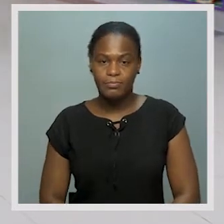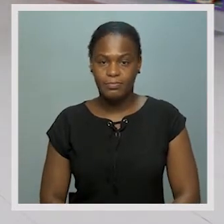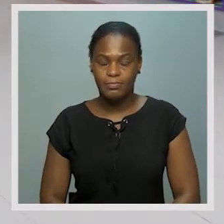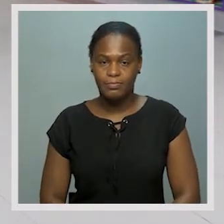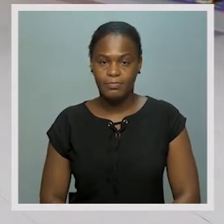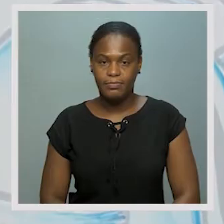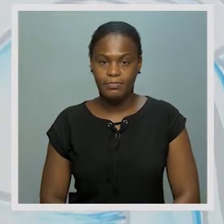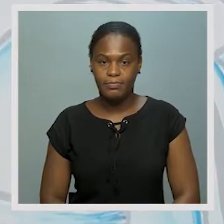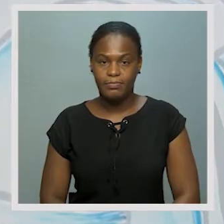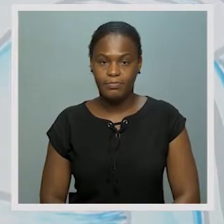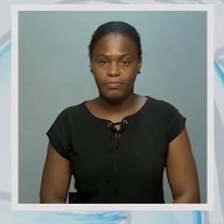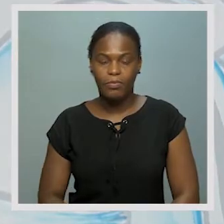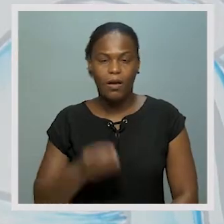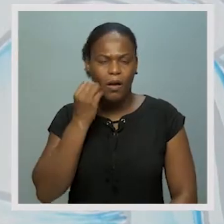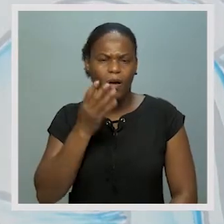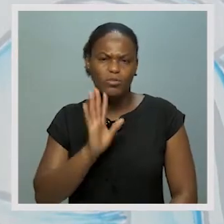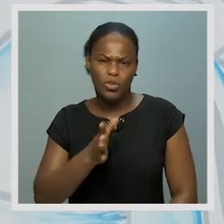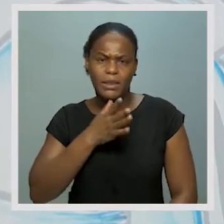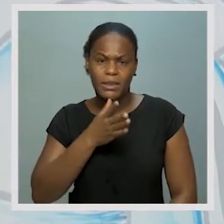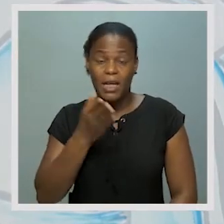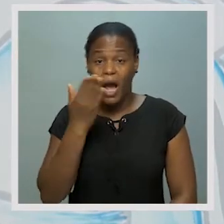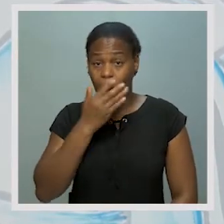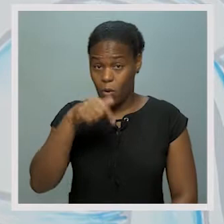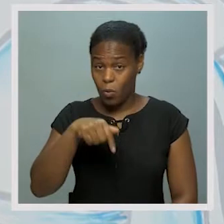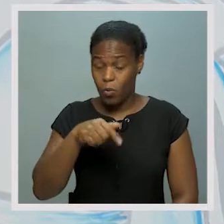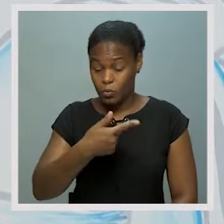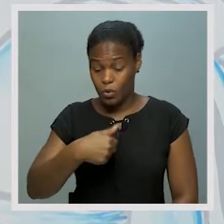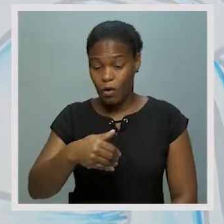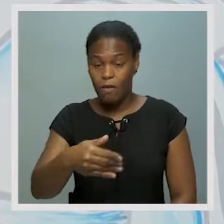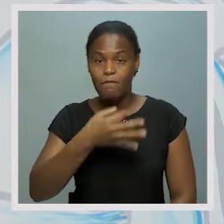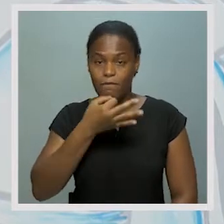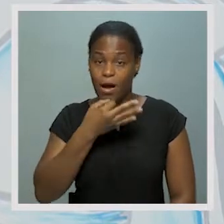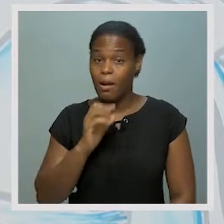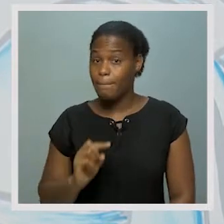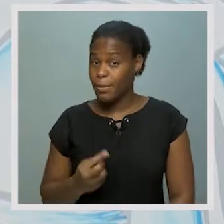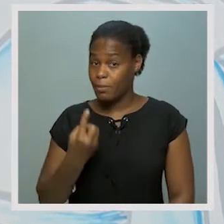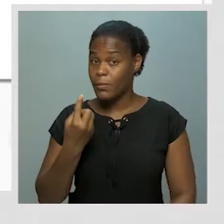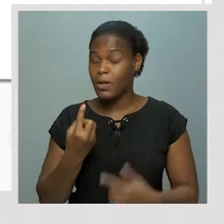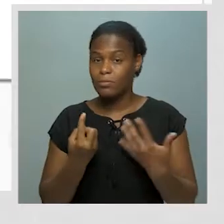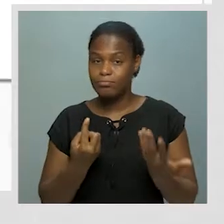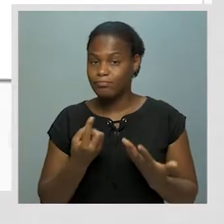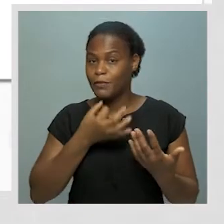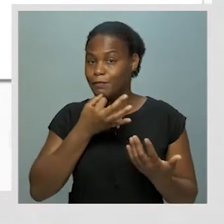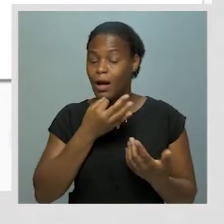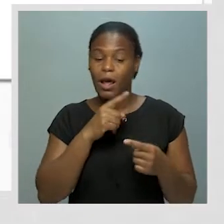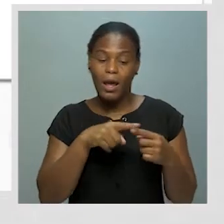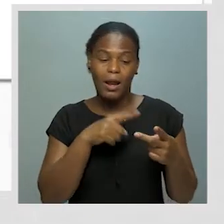Então, conforme nós dissemos na aula de hoje, falaremos primeiramente